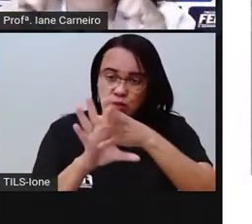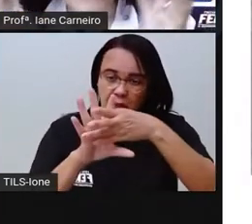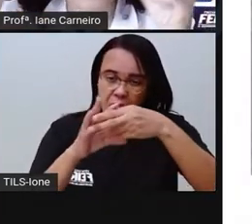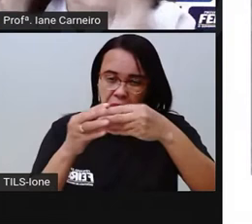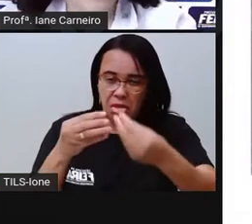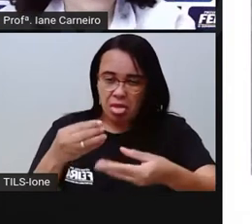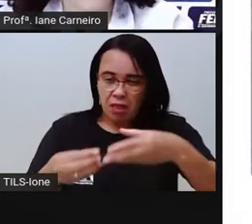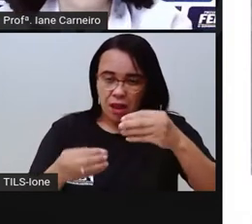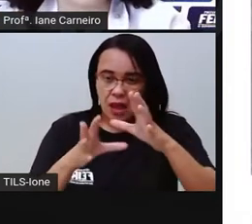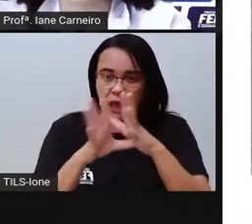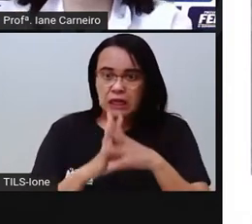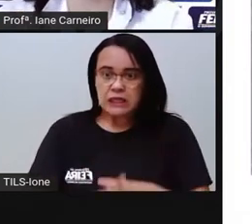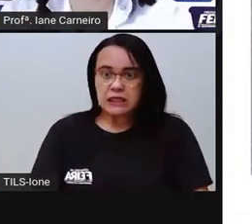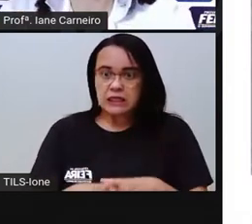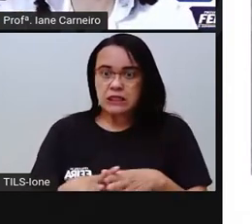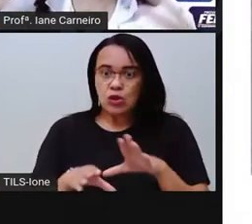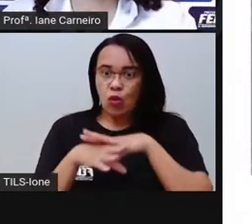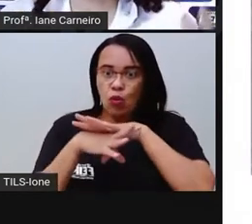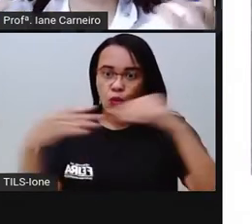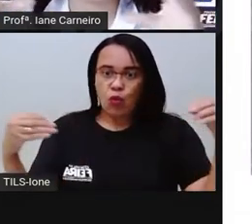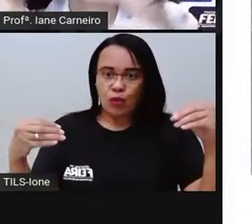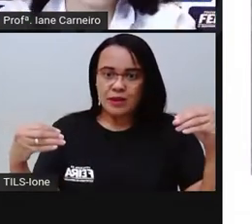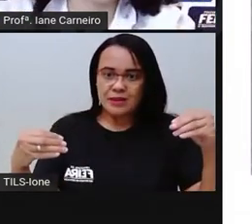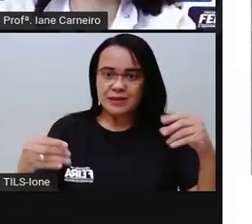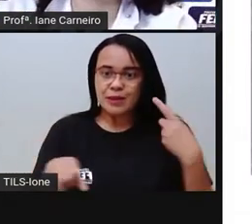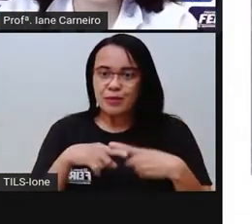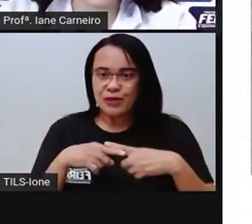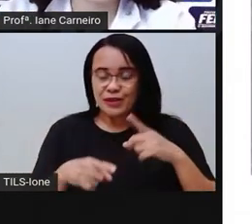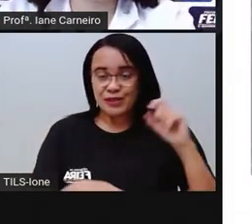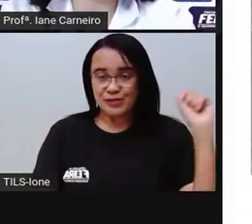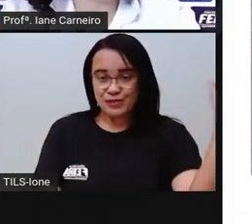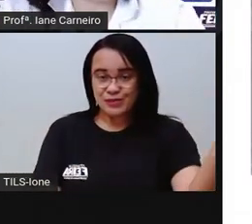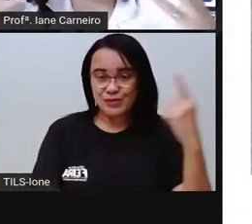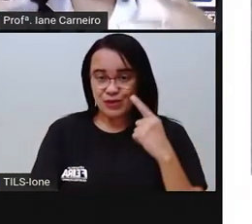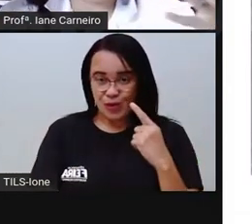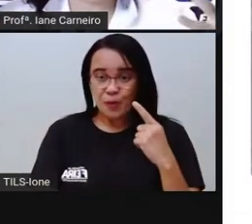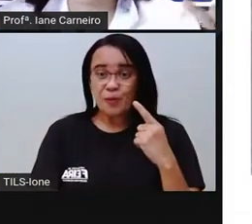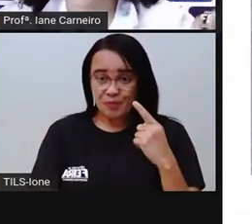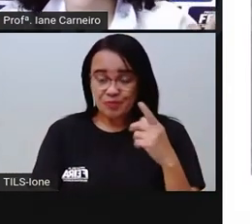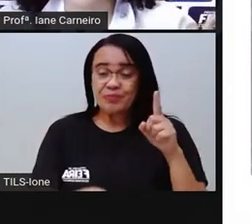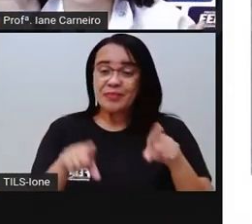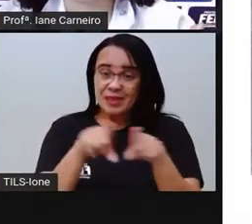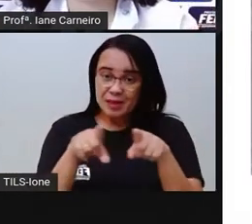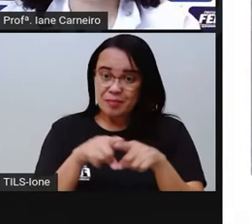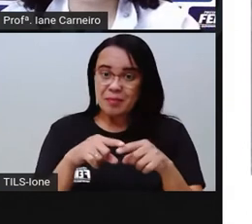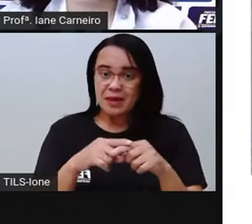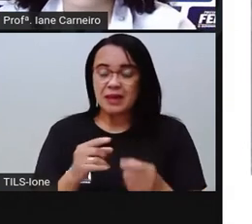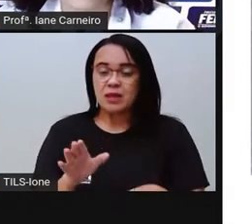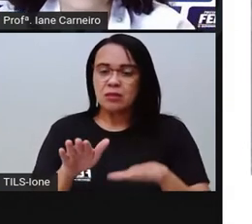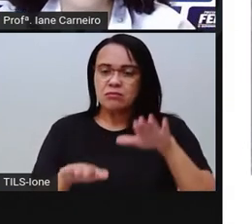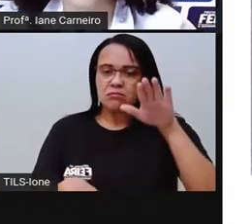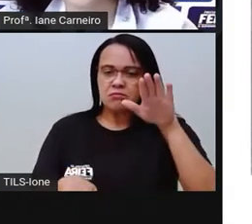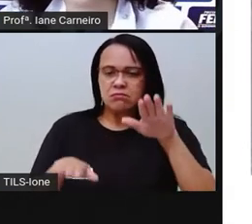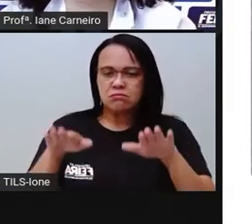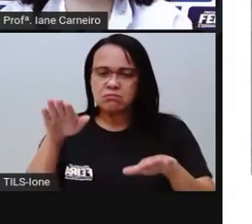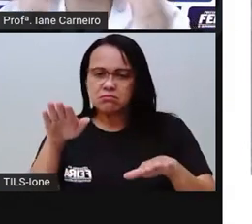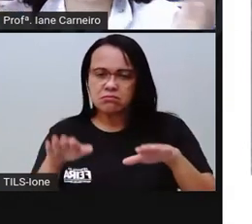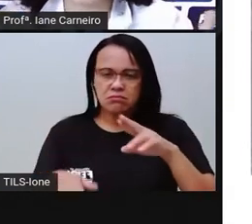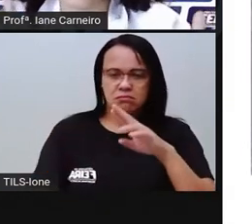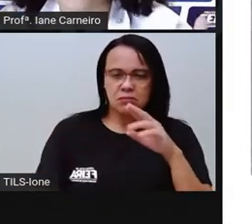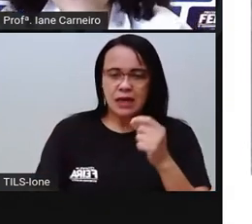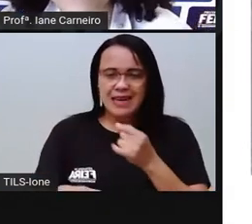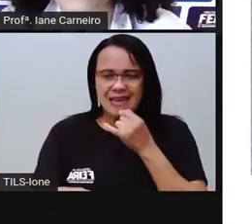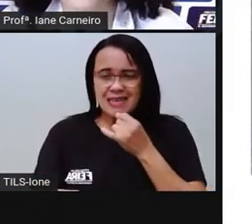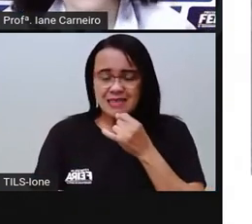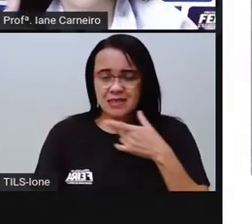mais seco, ele seca as coisas, né? E controla também a temperatura, quando está muito quente. O fungo